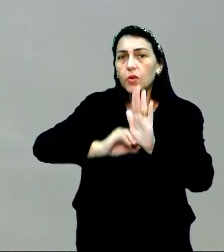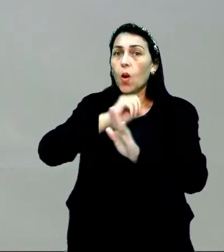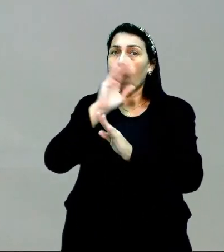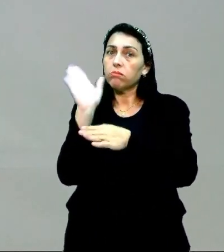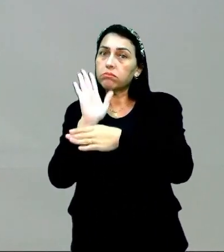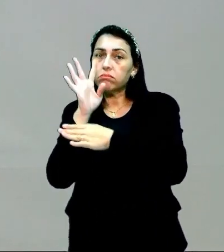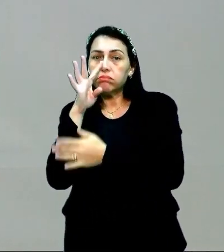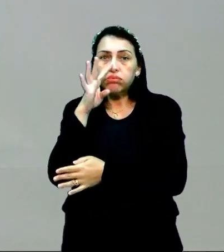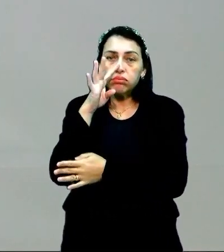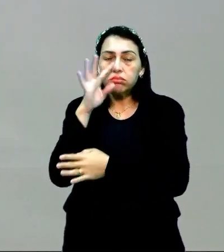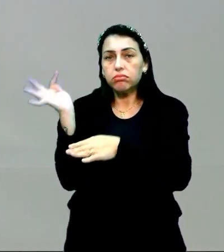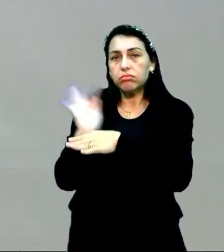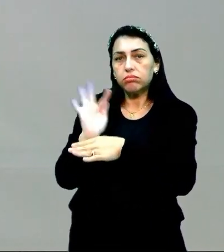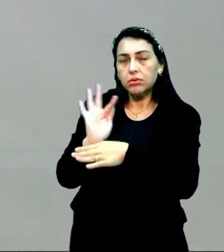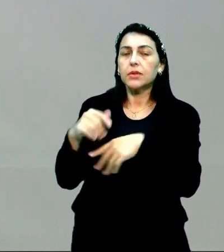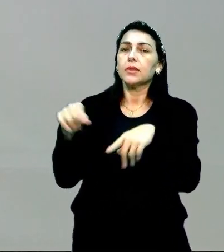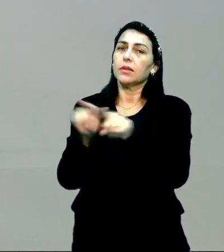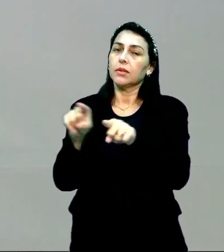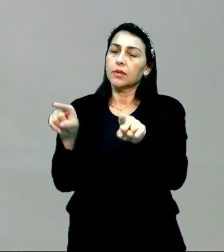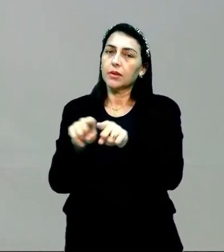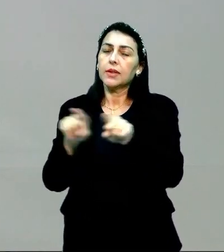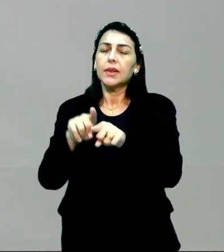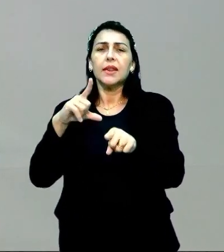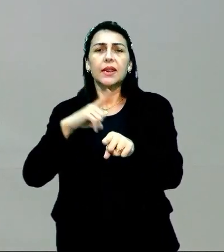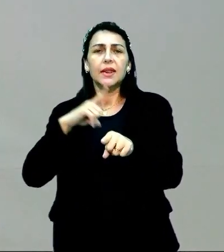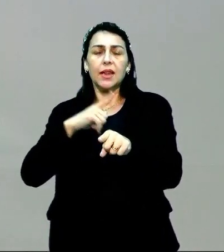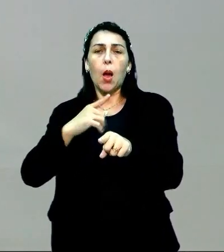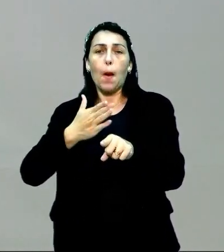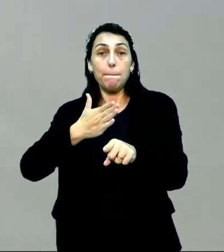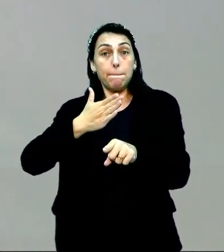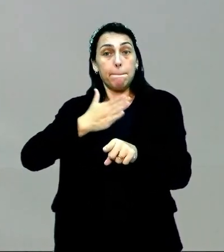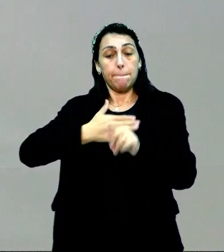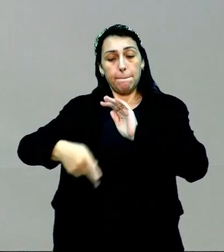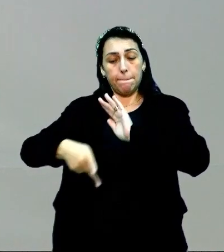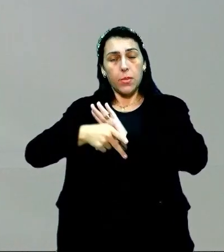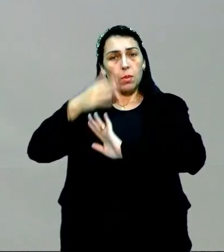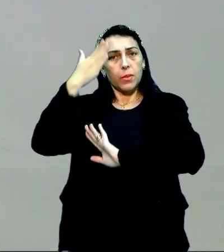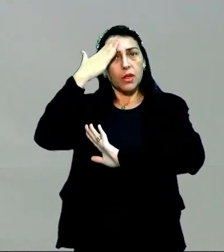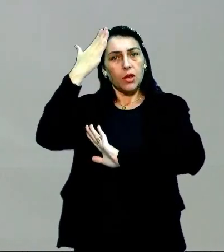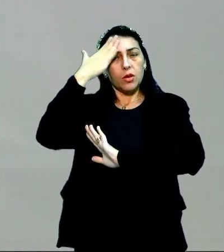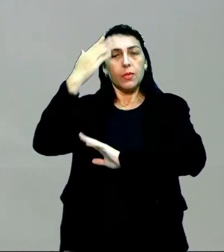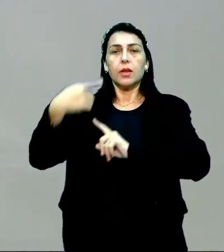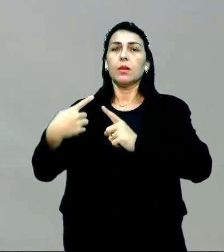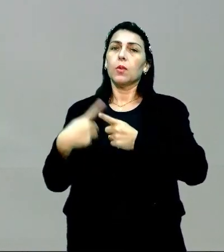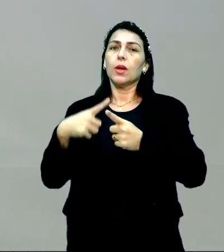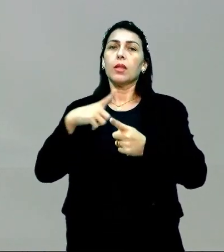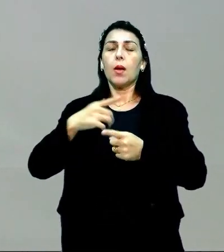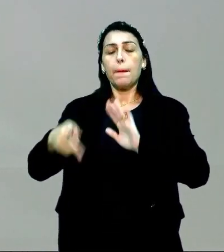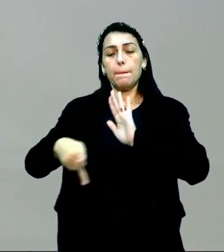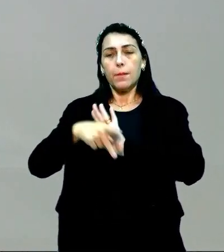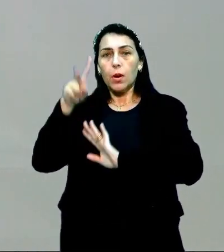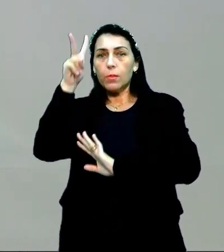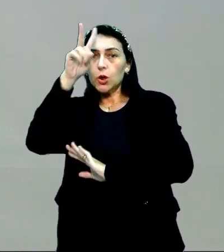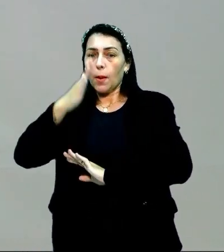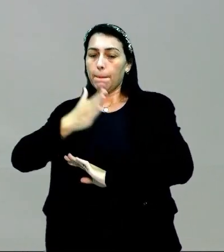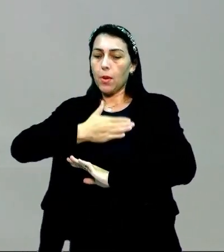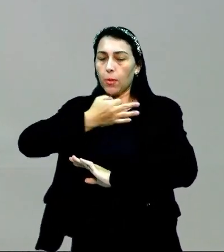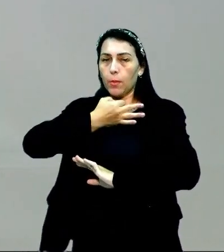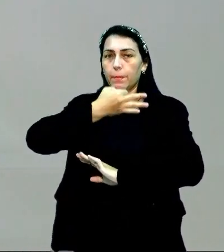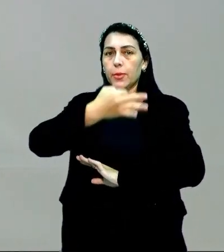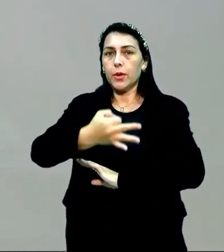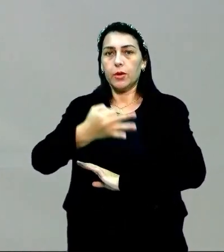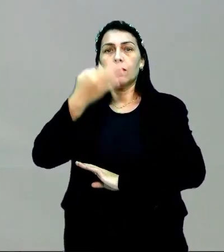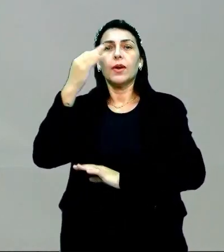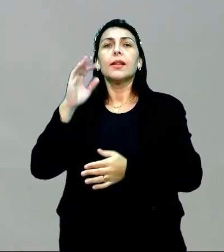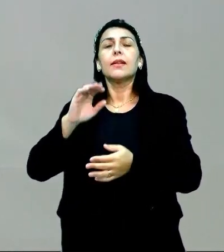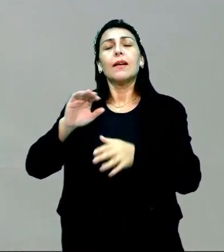eu assisto um filme, automaticamente eu tenho a minha própria interpretação, porque eu tenho a minha própria história. Então eu vou